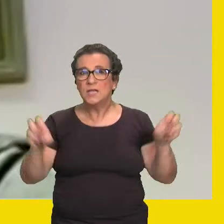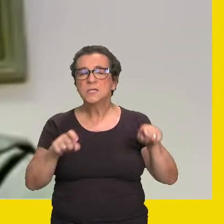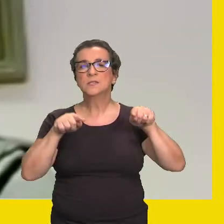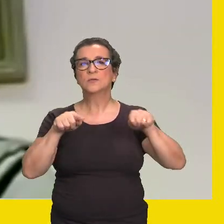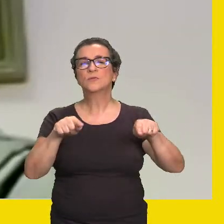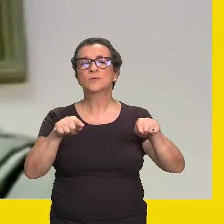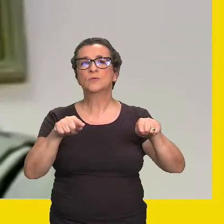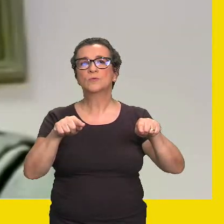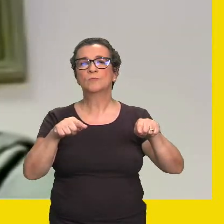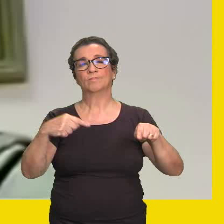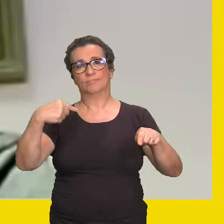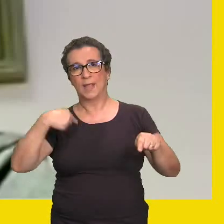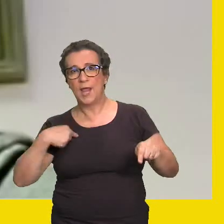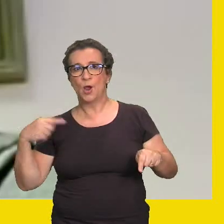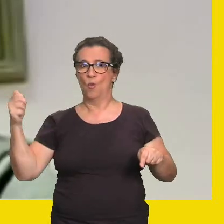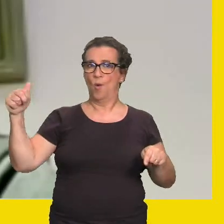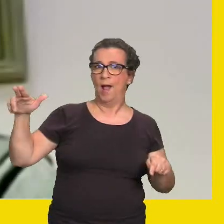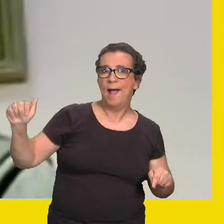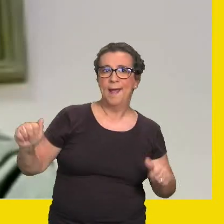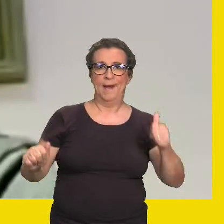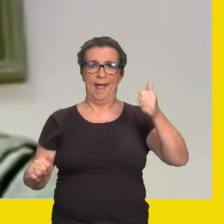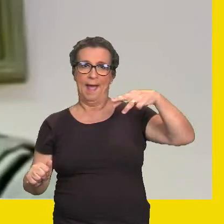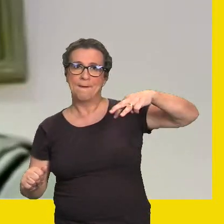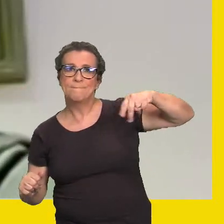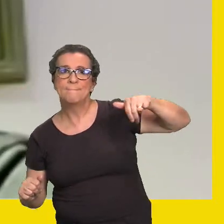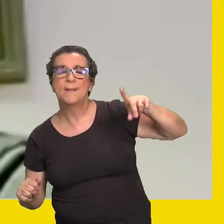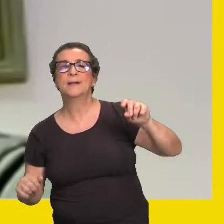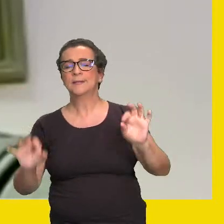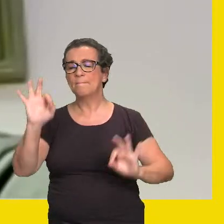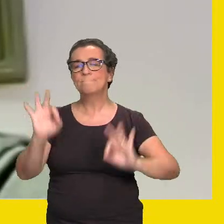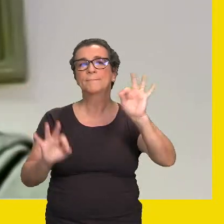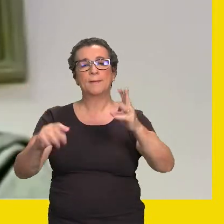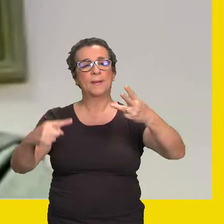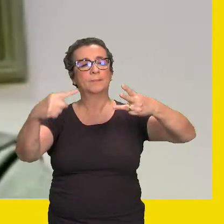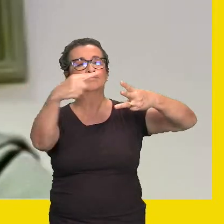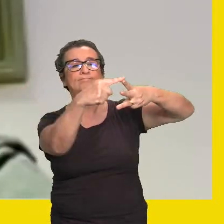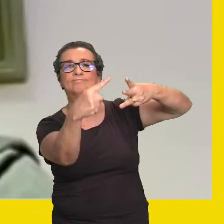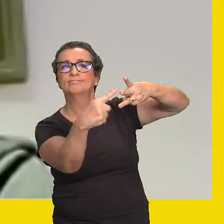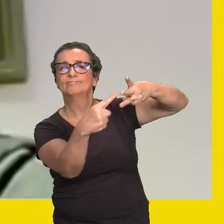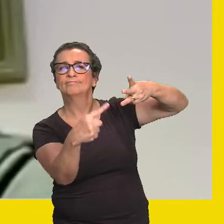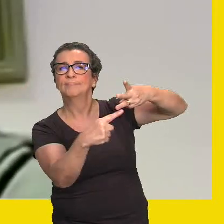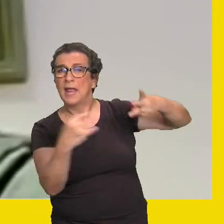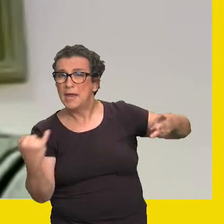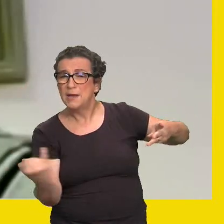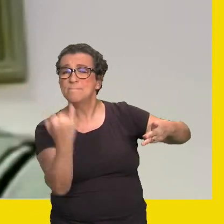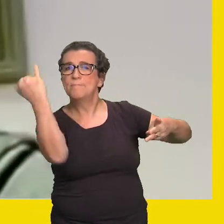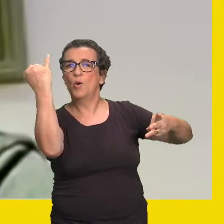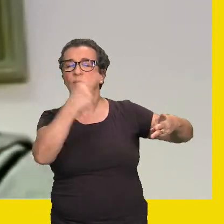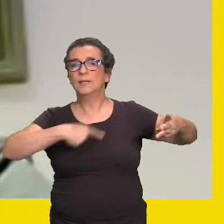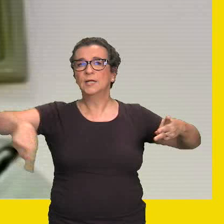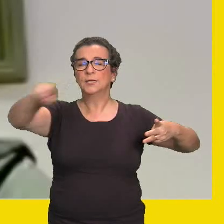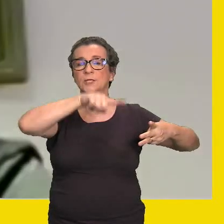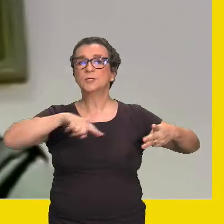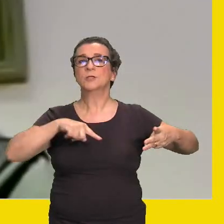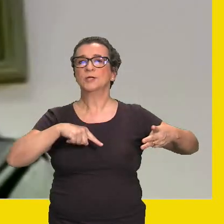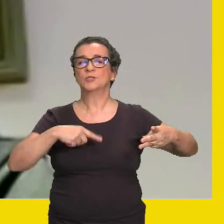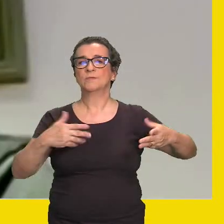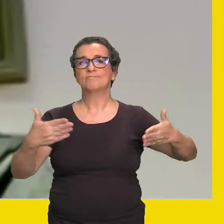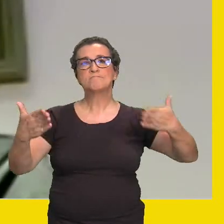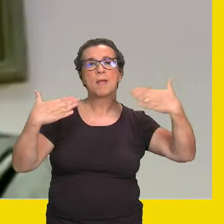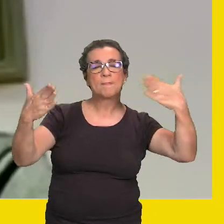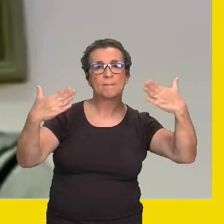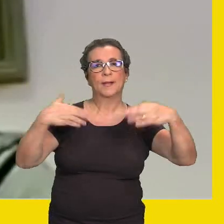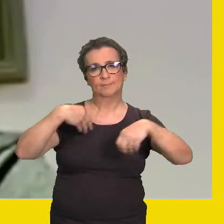eu, a Ana Paula e a Amanda preparamos três pontos que são importantes da gente trazer. E aí eu queria